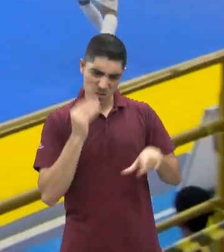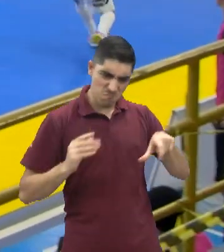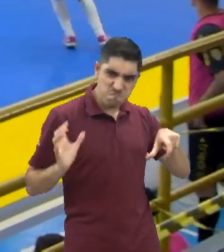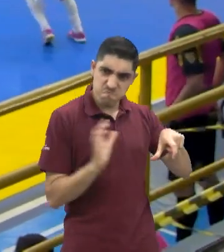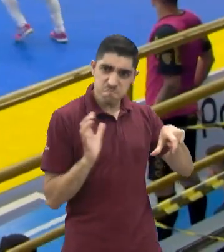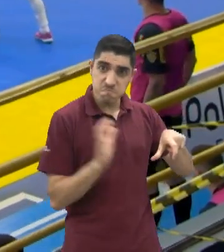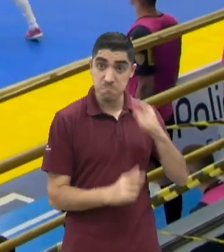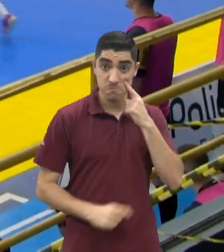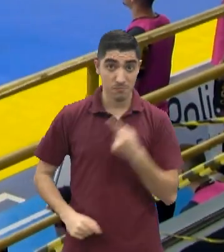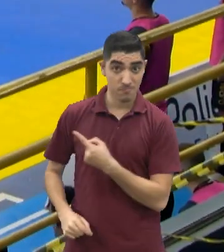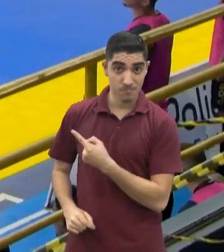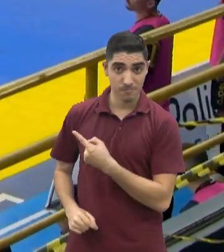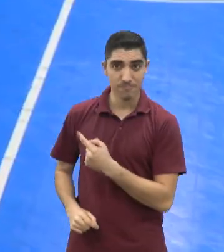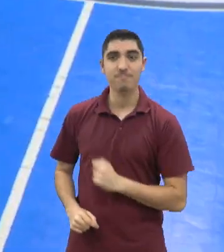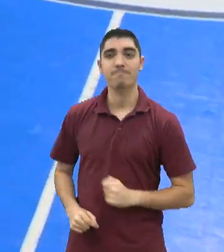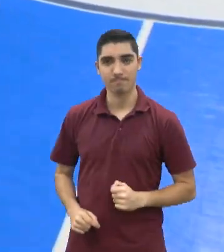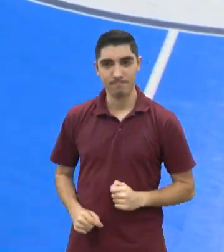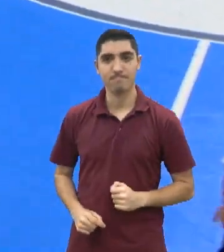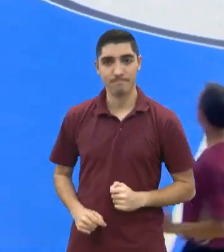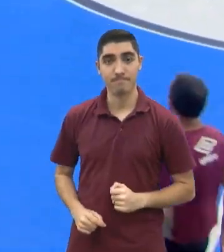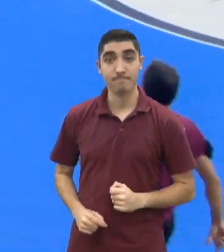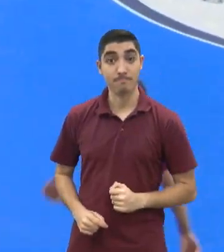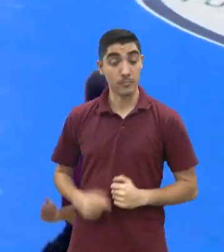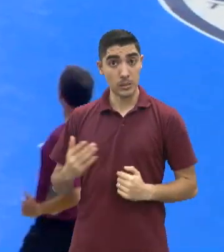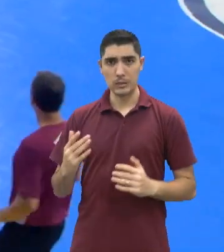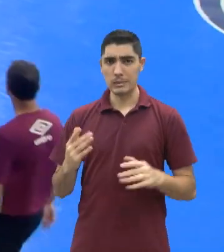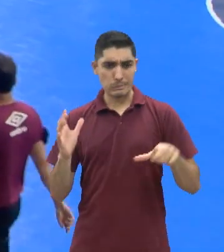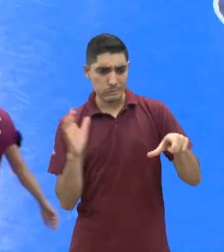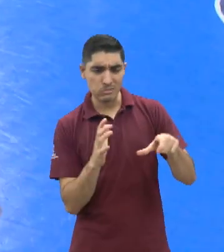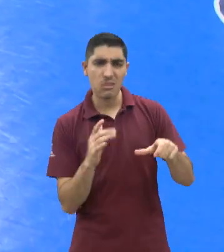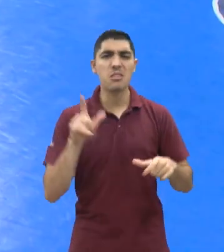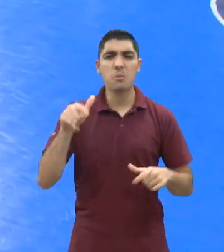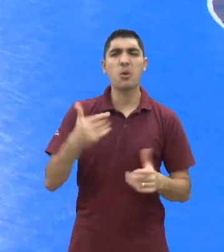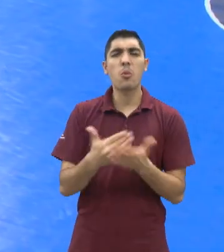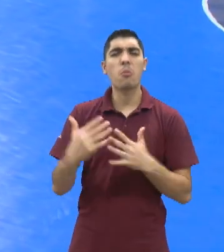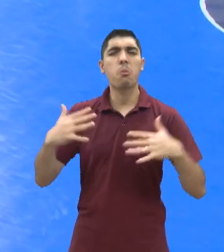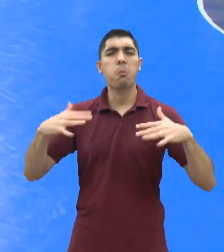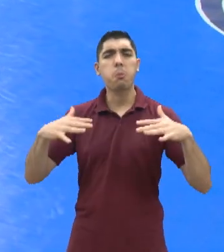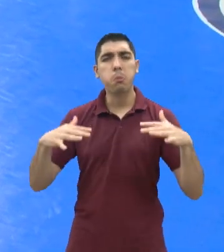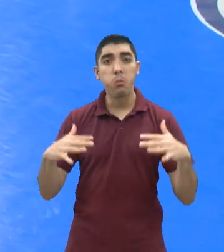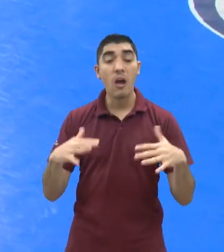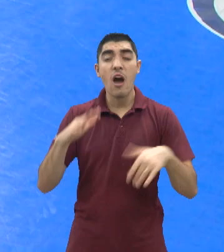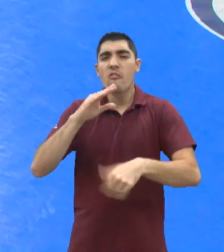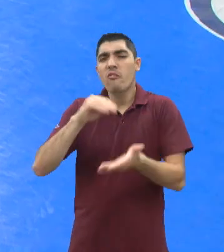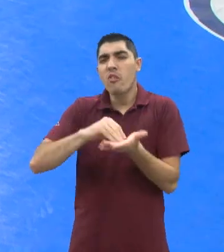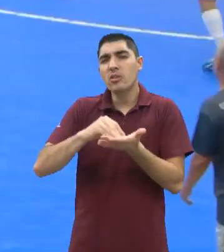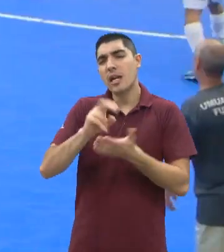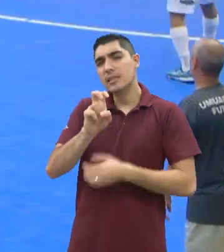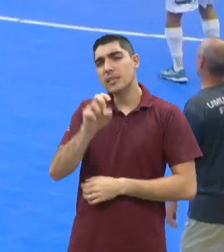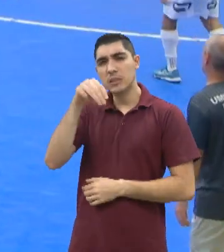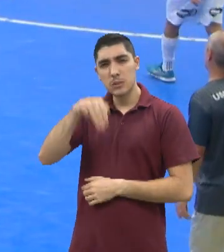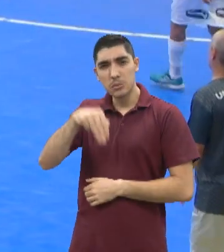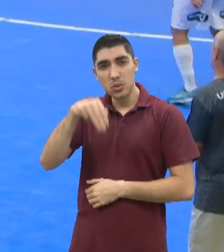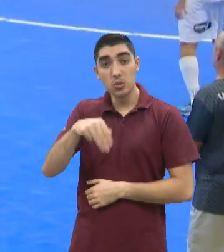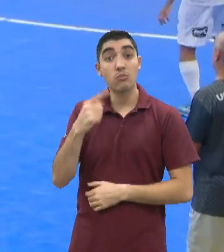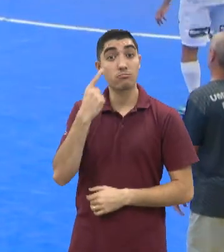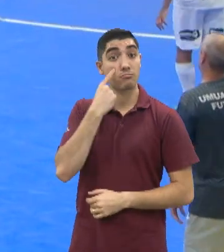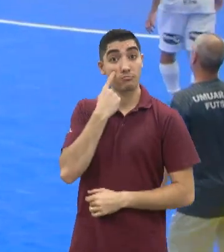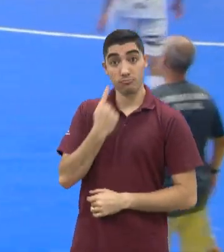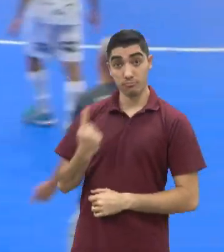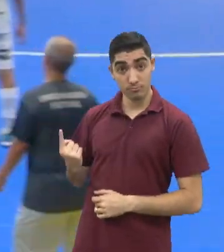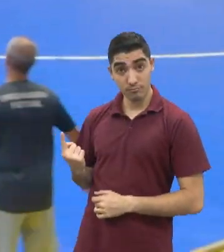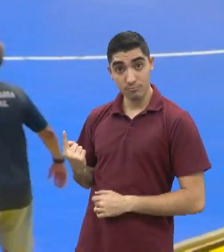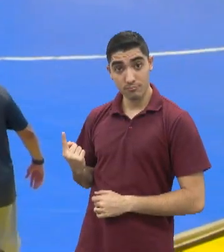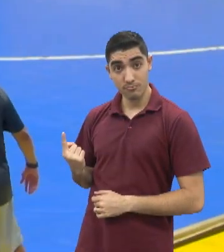chute que passou perto. O jogo estava morno até que, faltando 5h30 para o intervalo, Pedro Torres